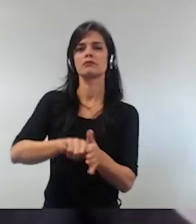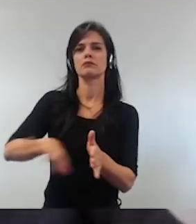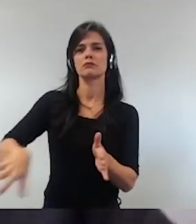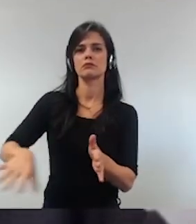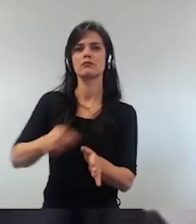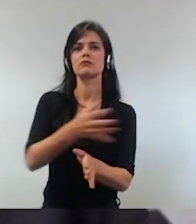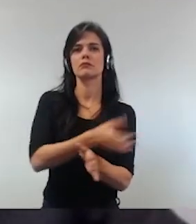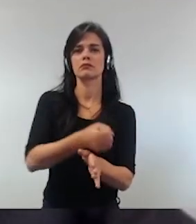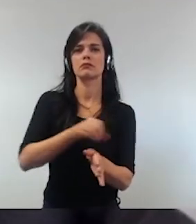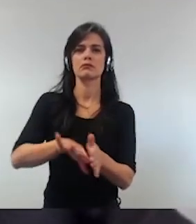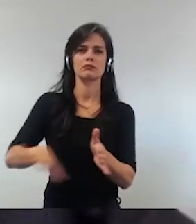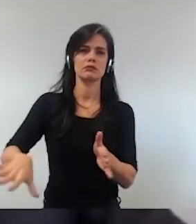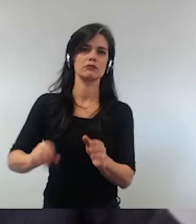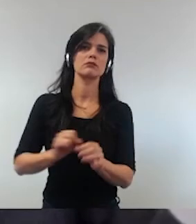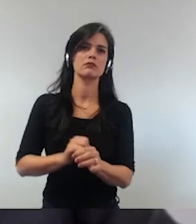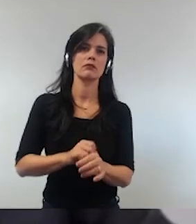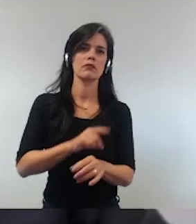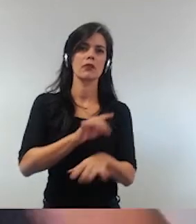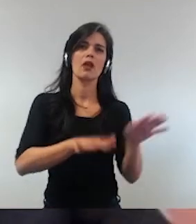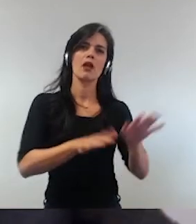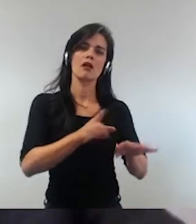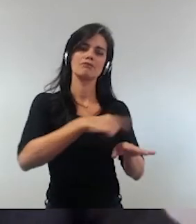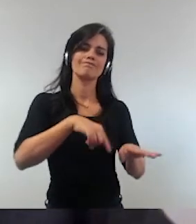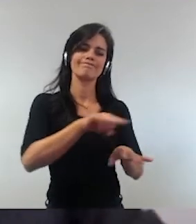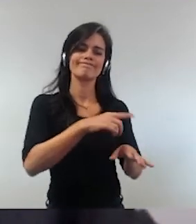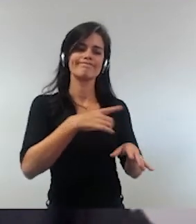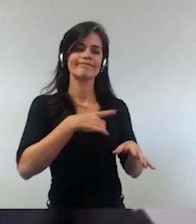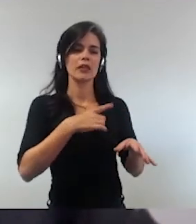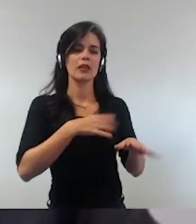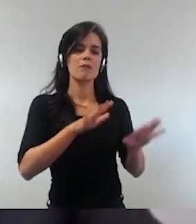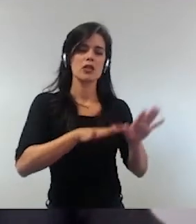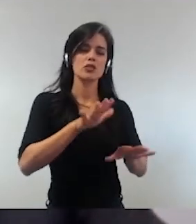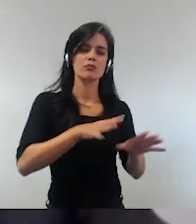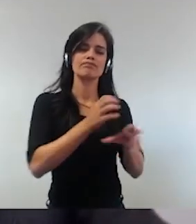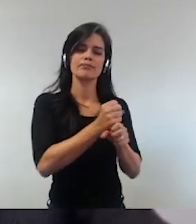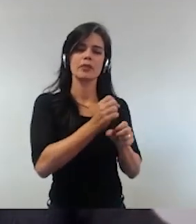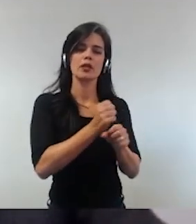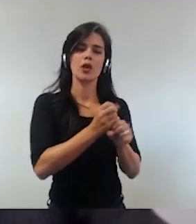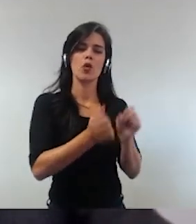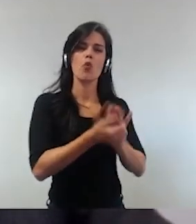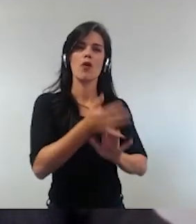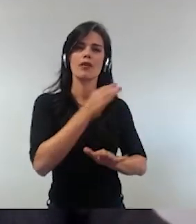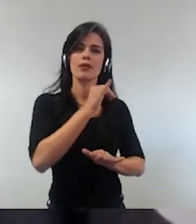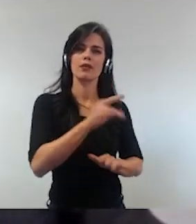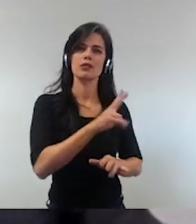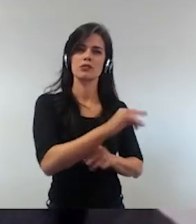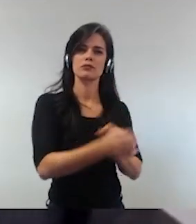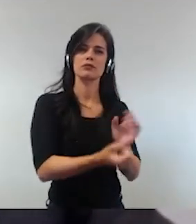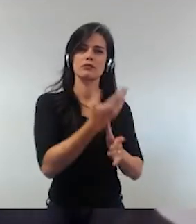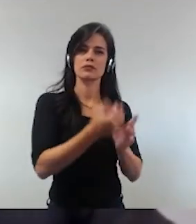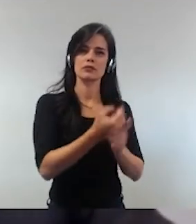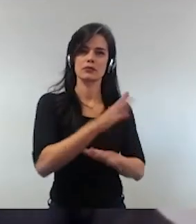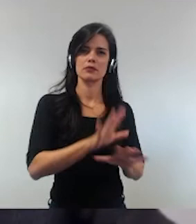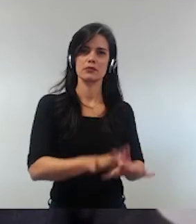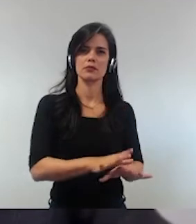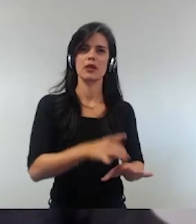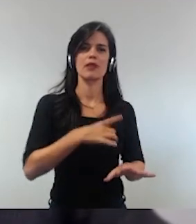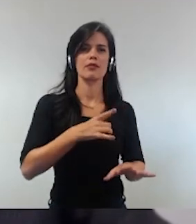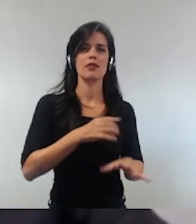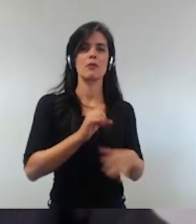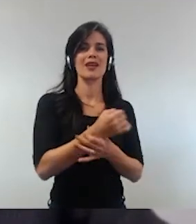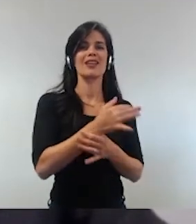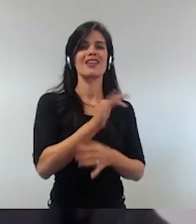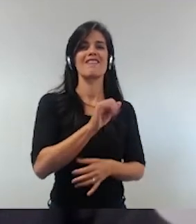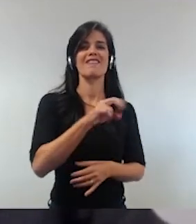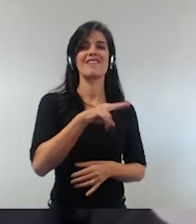se comprometeu a gerar, um título calculado pela sua média de geração. Então, eu recebo a garantia física. Se alguém